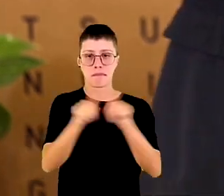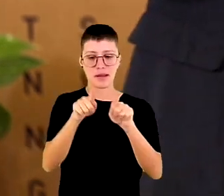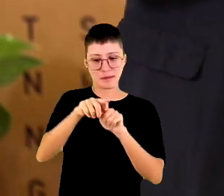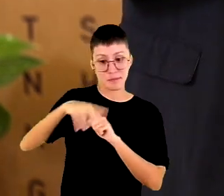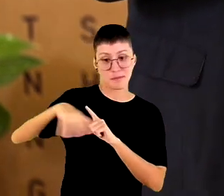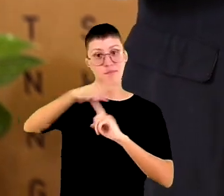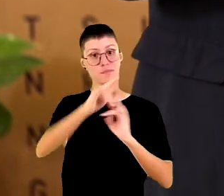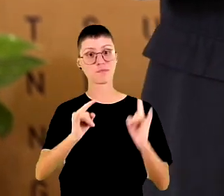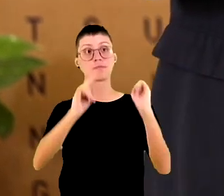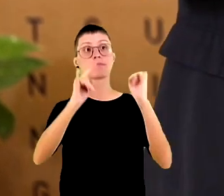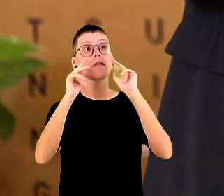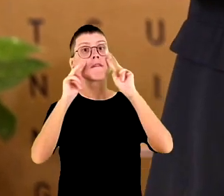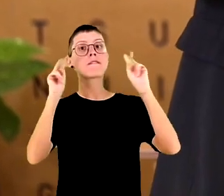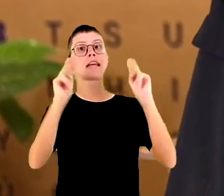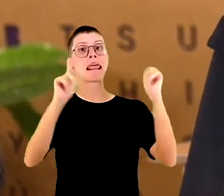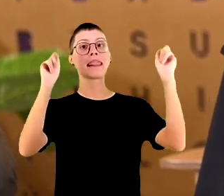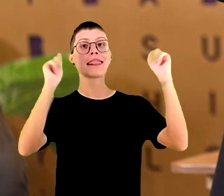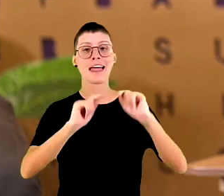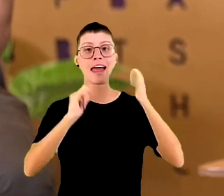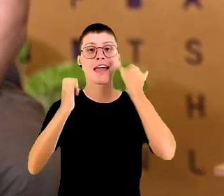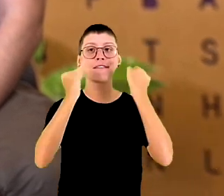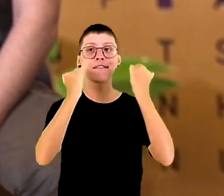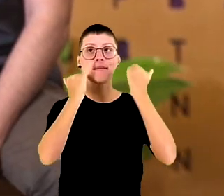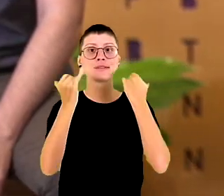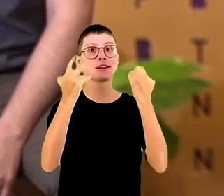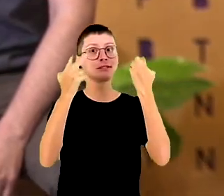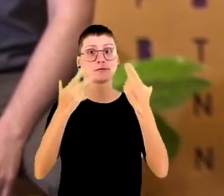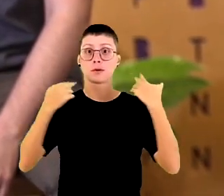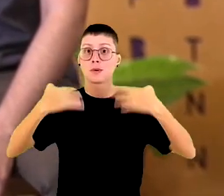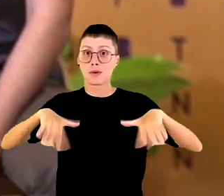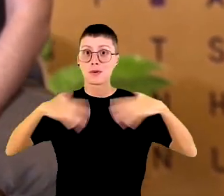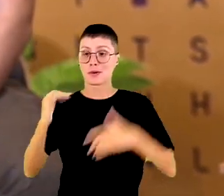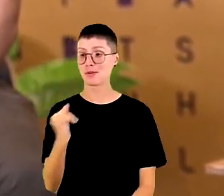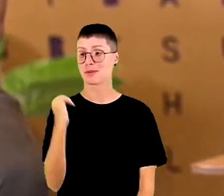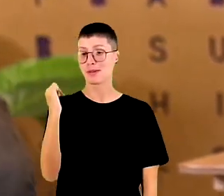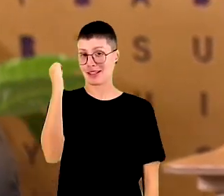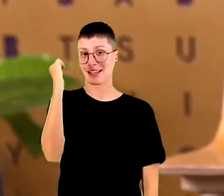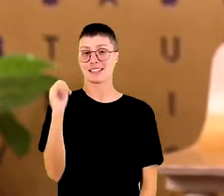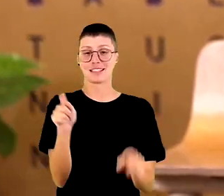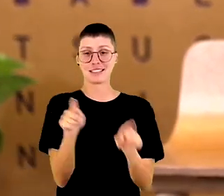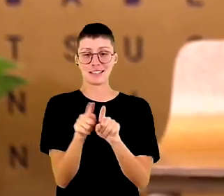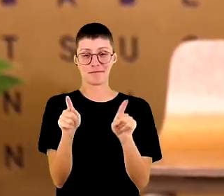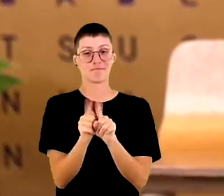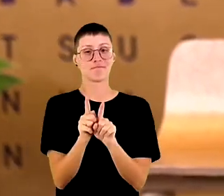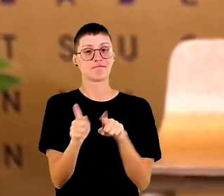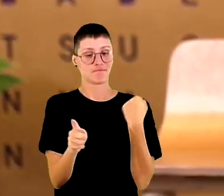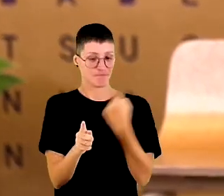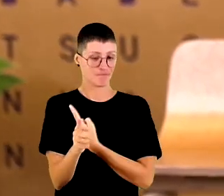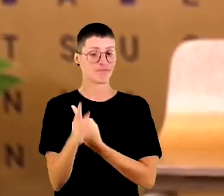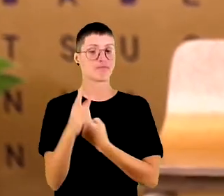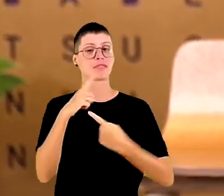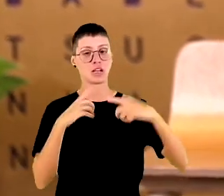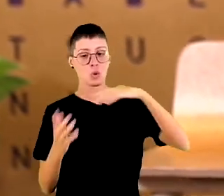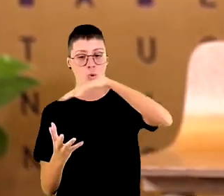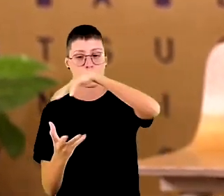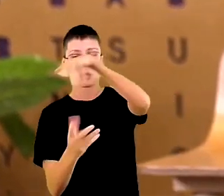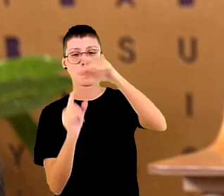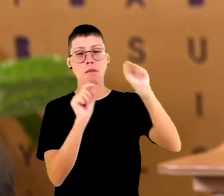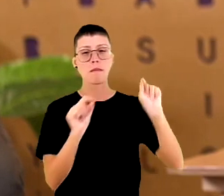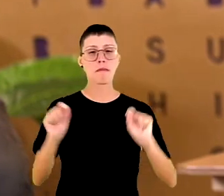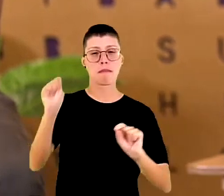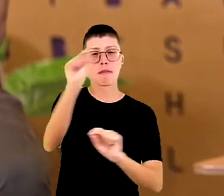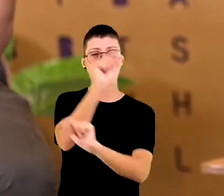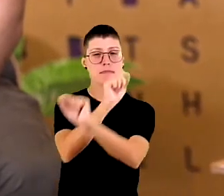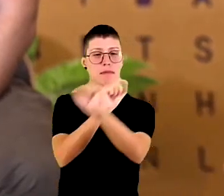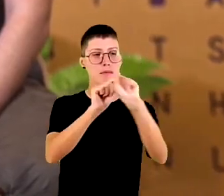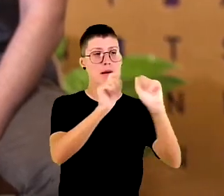Então, são informações bastante relevantes. A gente tem uma rede global de calibração. Então,